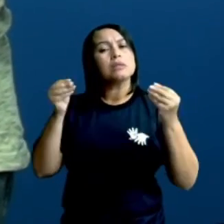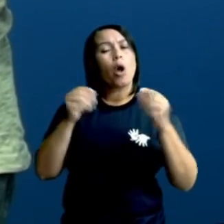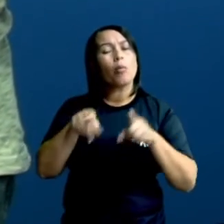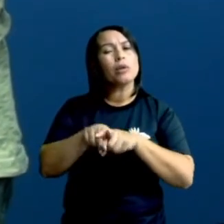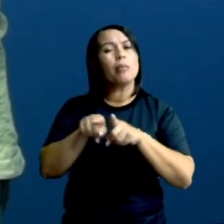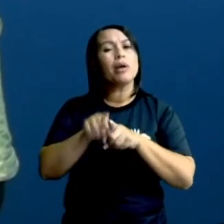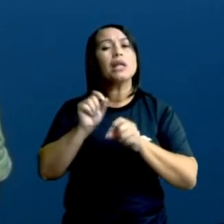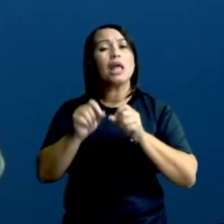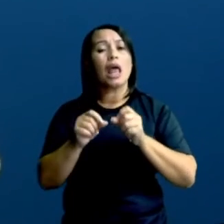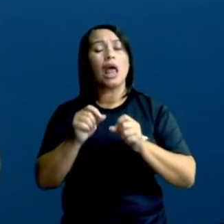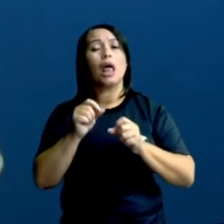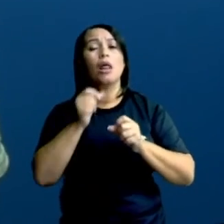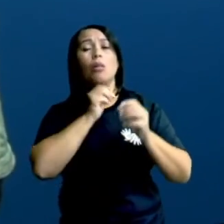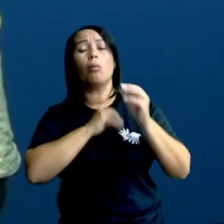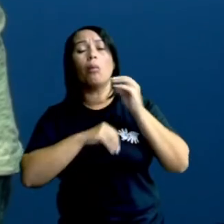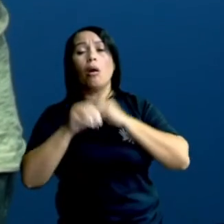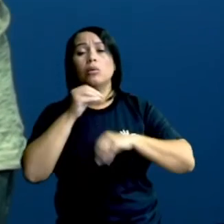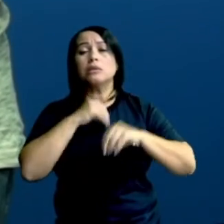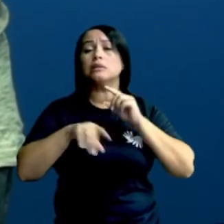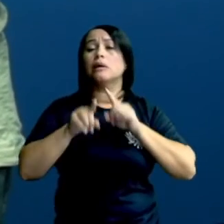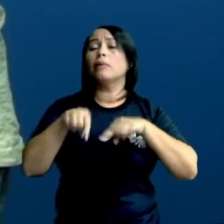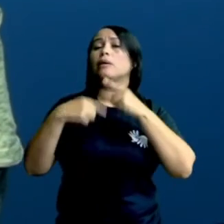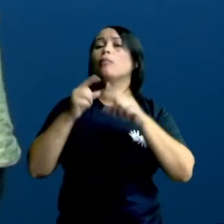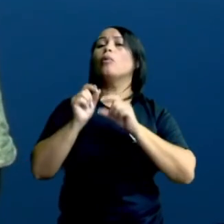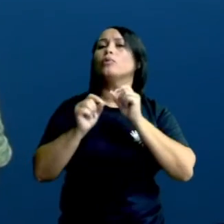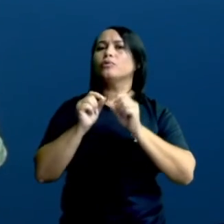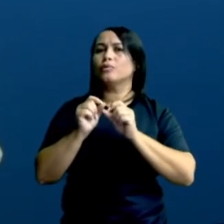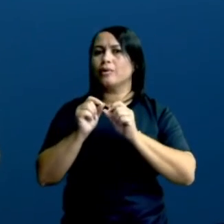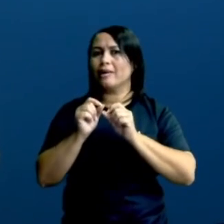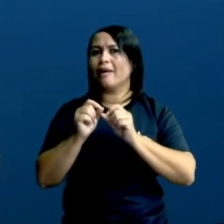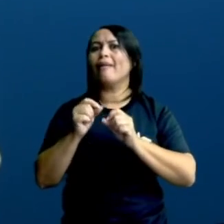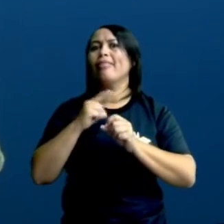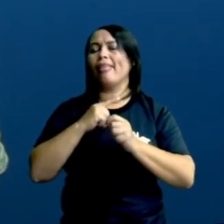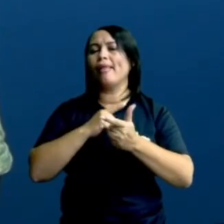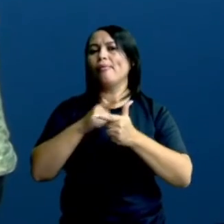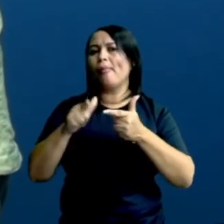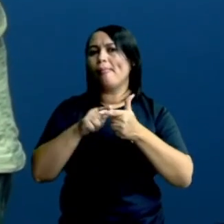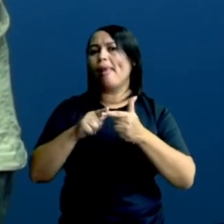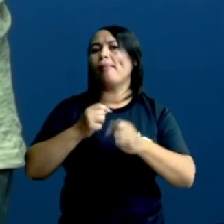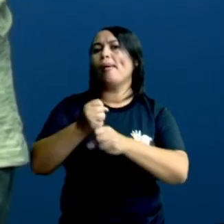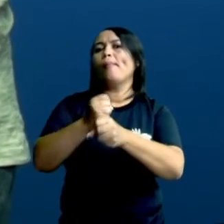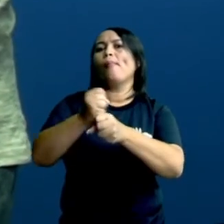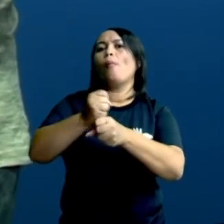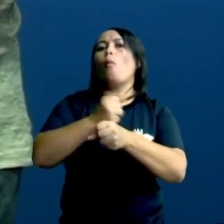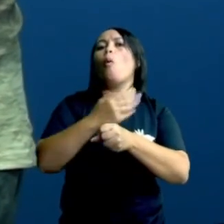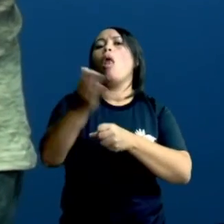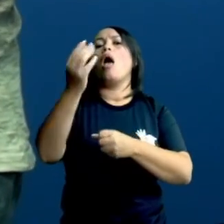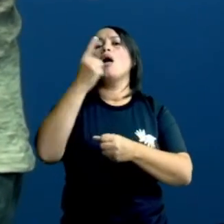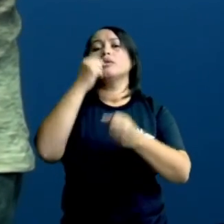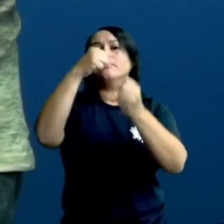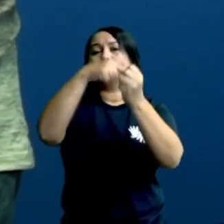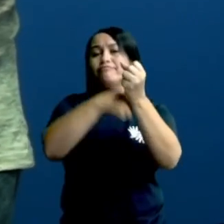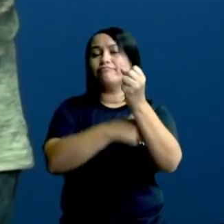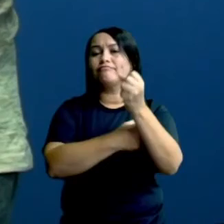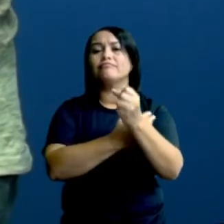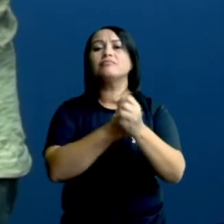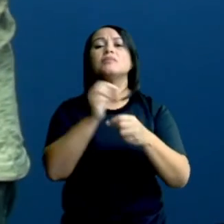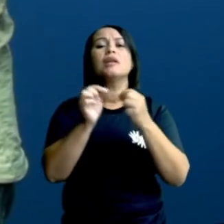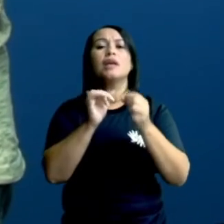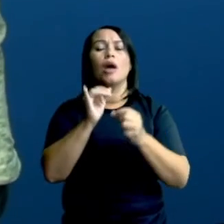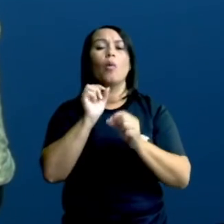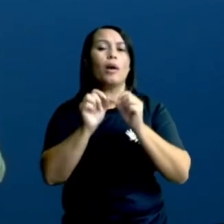depois você pode acompanhar e ter esse trypanosoma dentro da sua corrente sanguínea por vários anos, chama-se a miocardite,